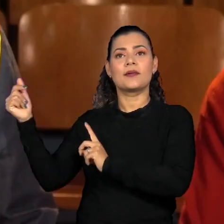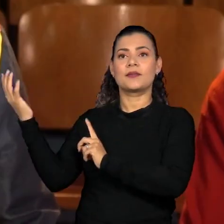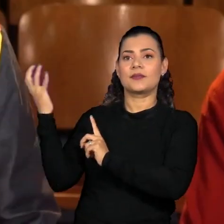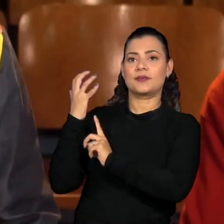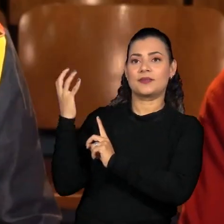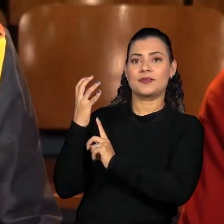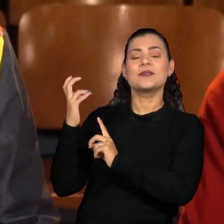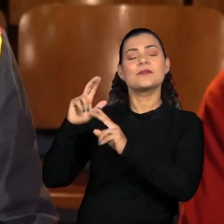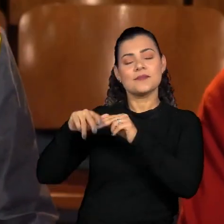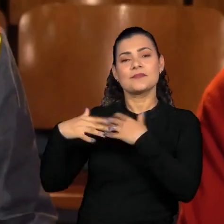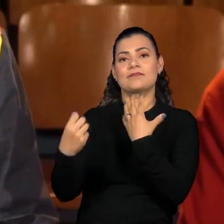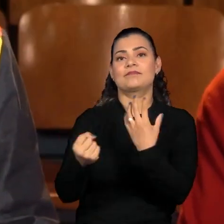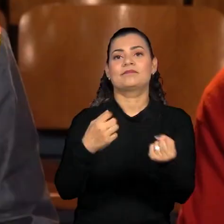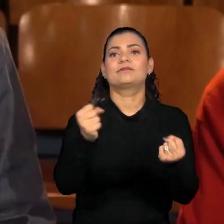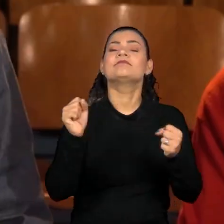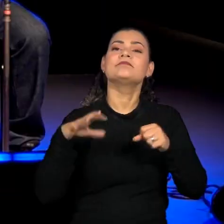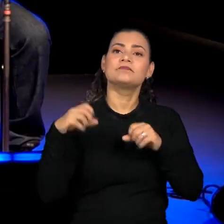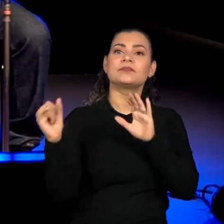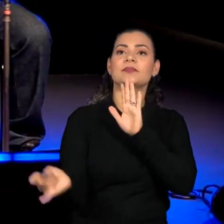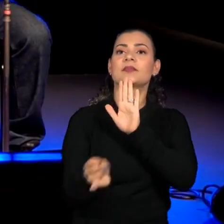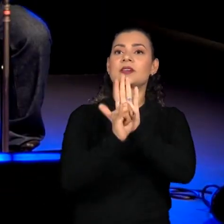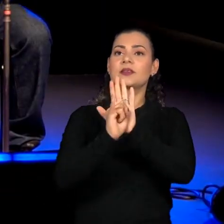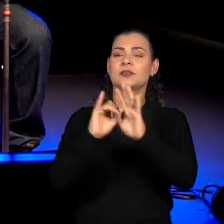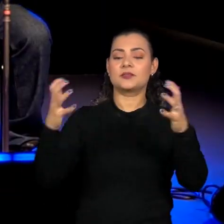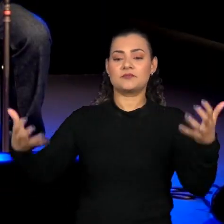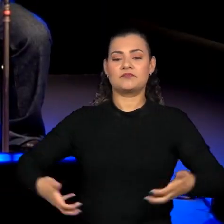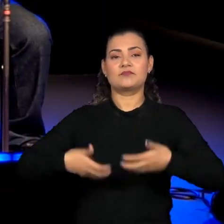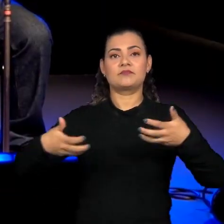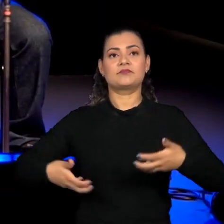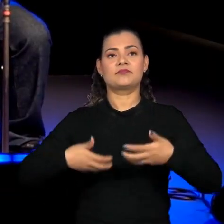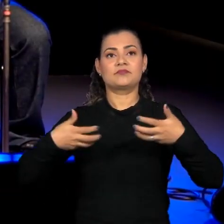que construíram também parte dessas identidades.